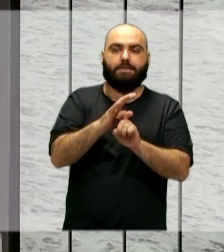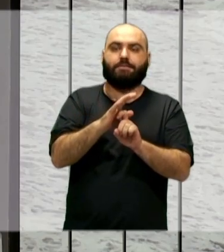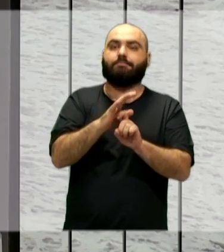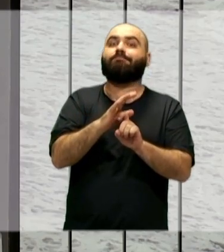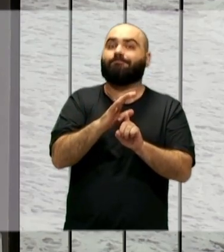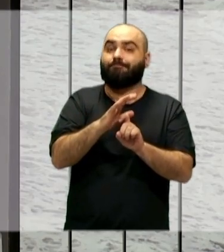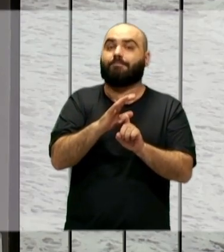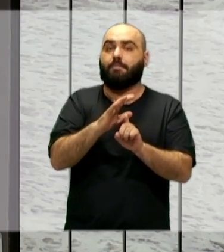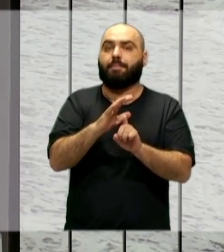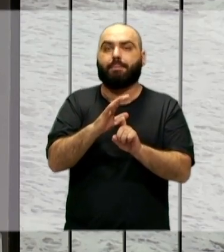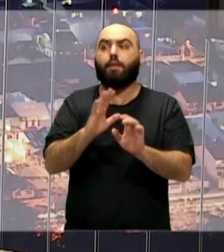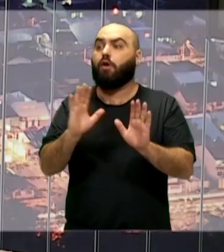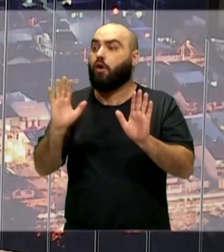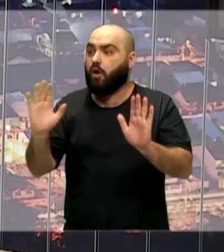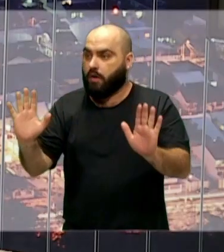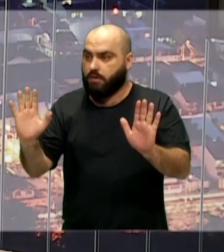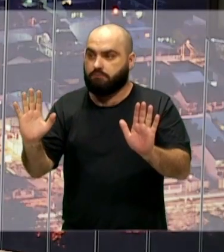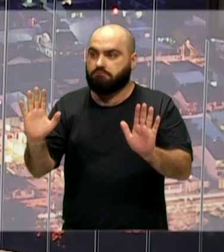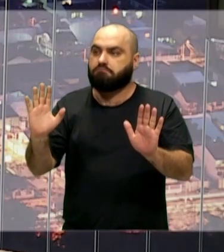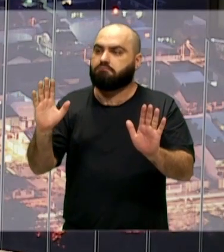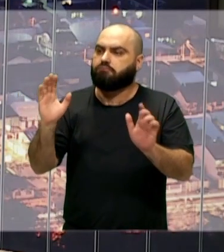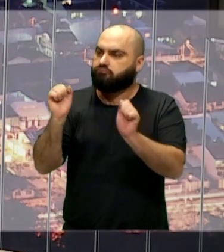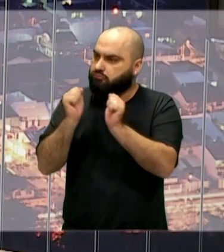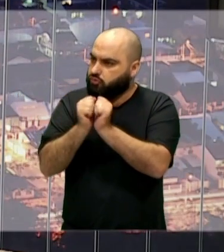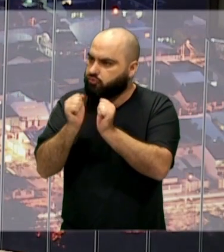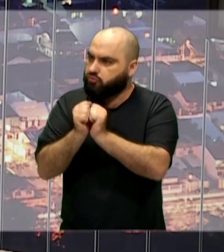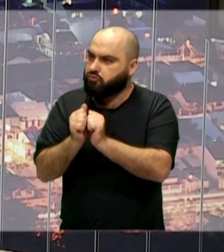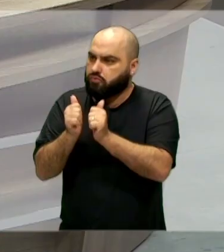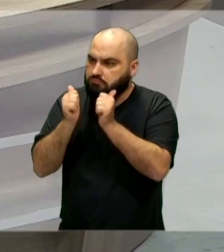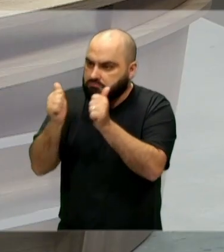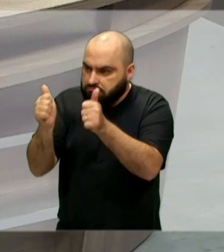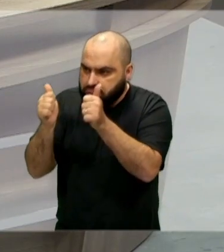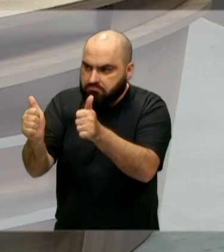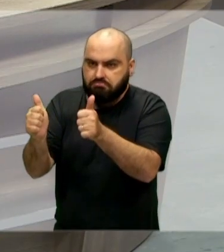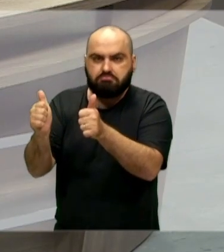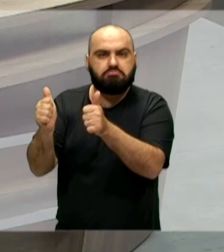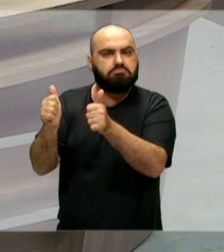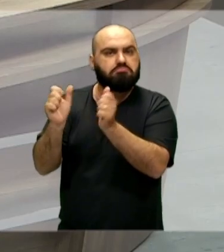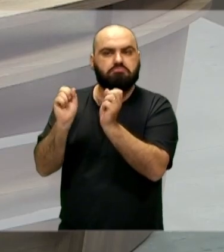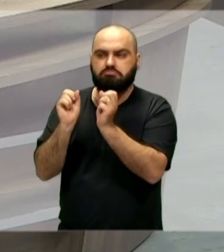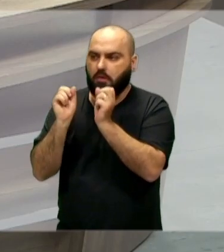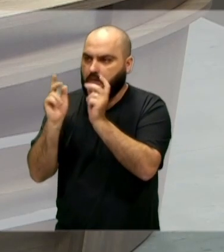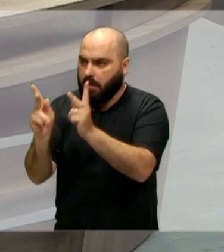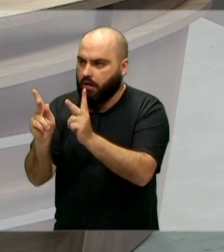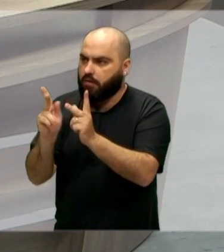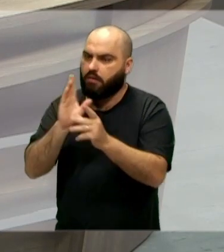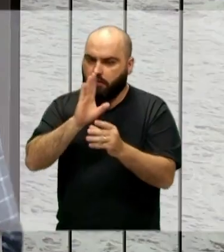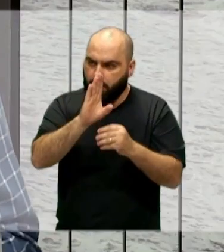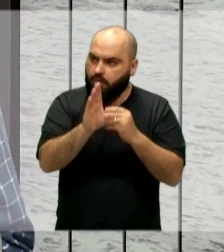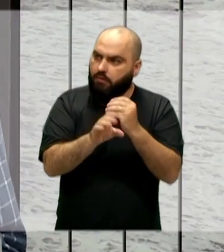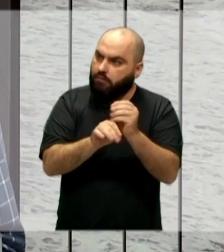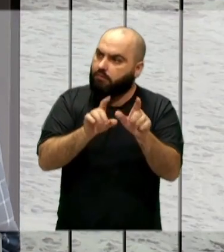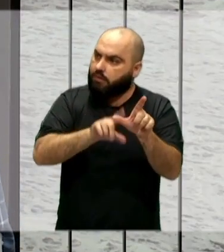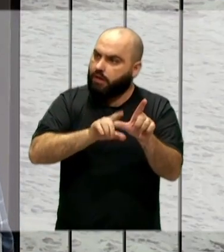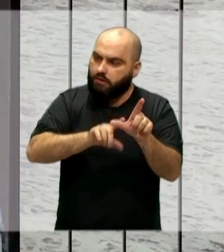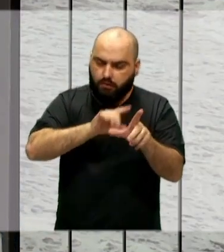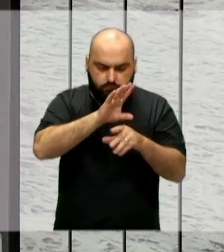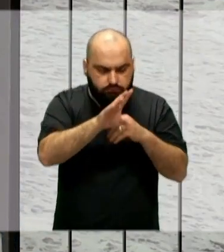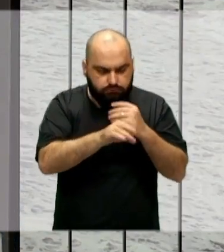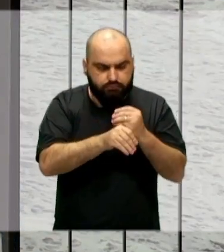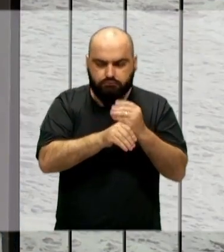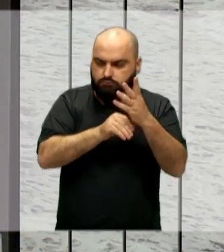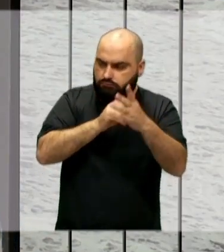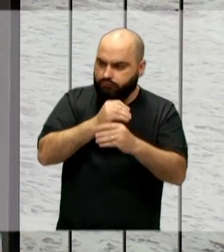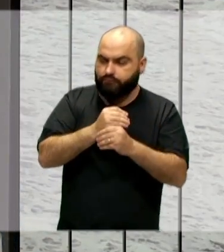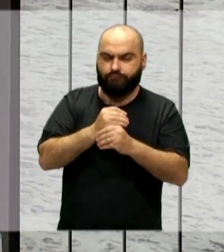um afeto, falar, olha, a gente está com vocês, está tudo bem se é assim, a gente acrescenta letras. Por mais que a gente trabalhe, não